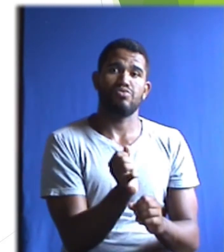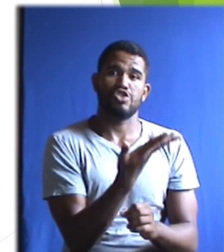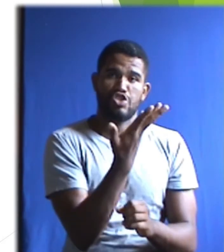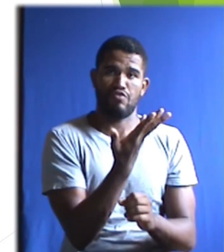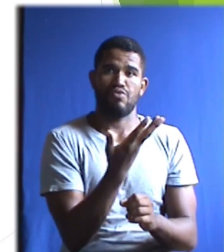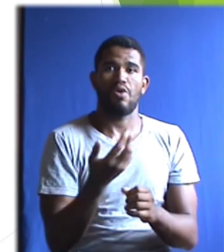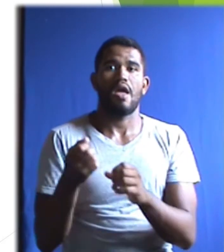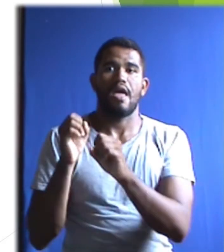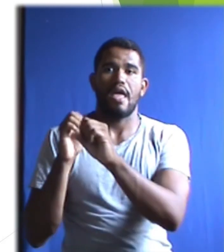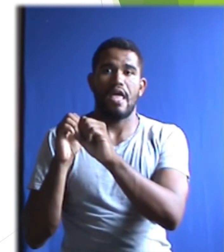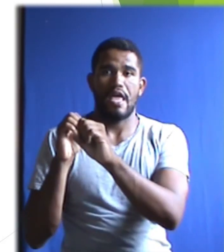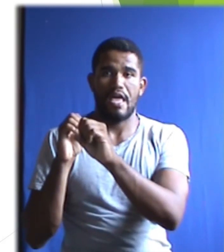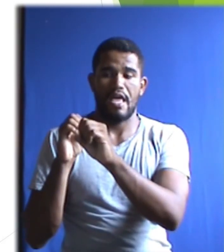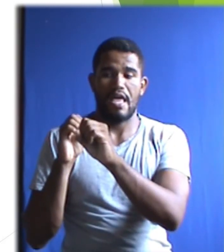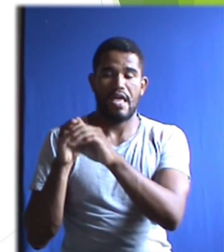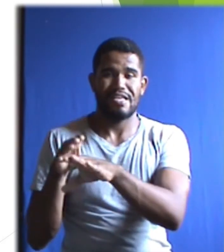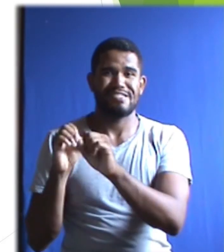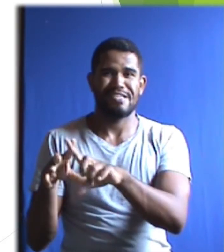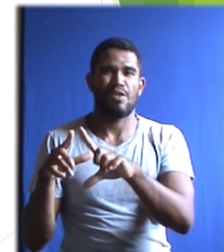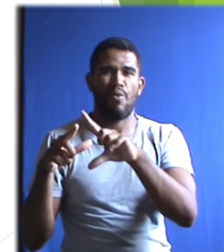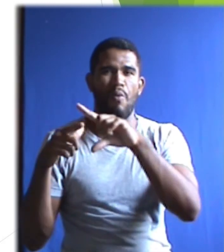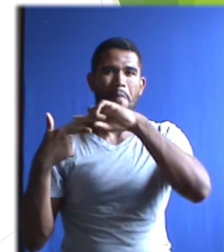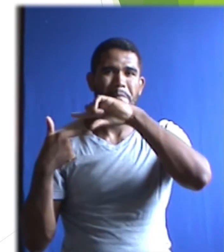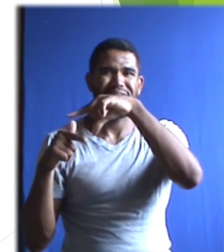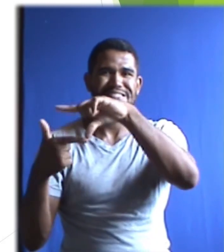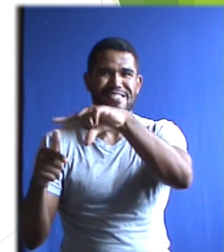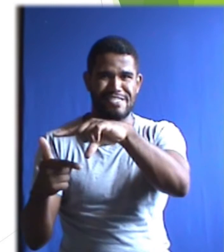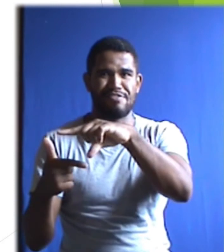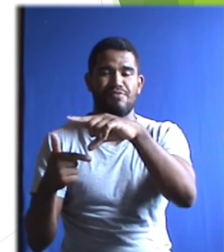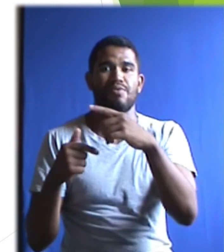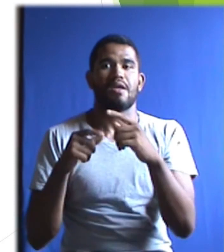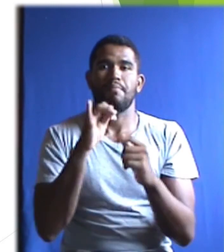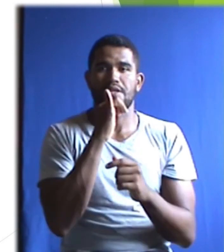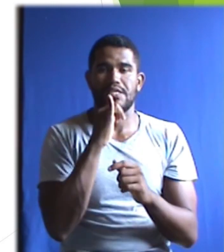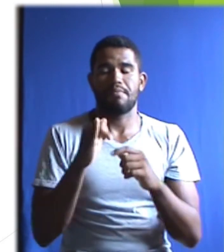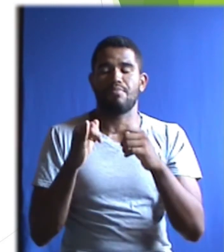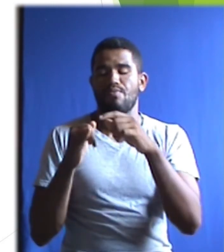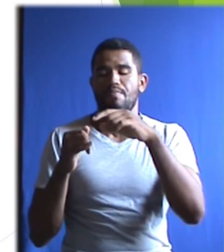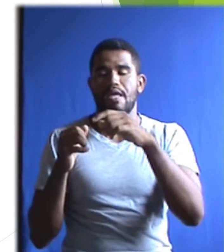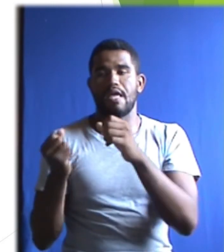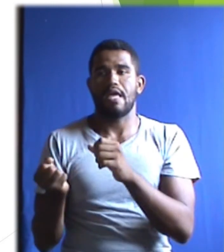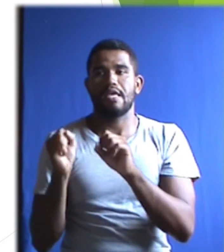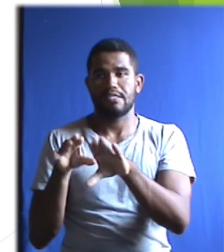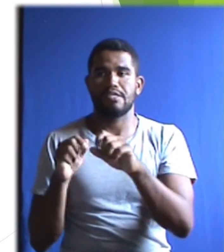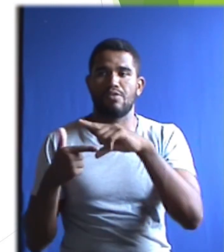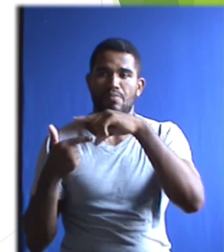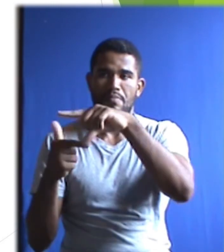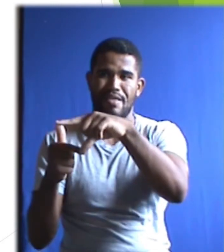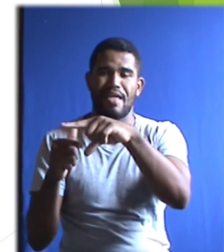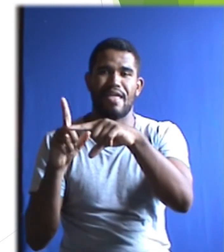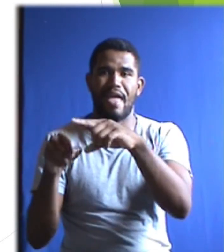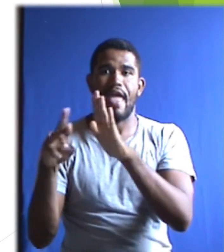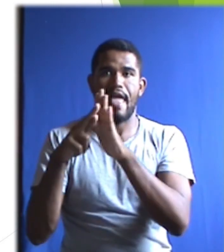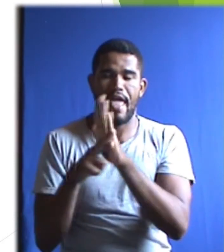prescritivo diz respeito àquele ensino mais sistemático, em que valoriza-se a regra pela